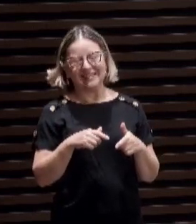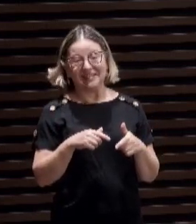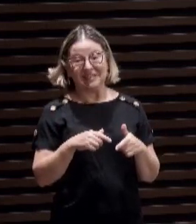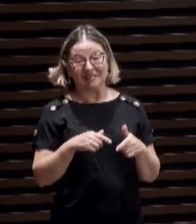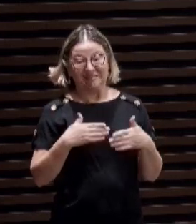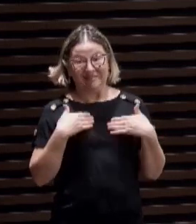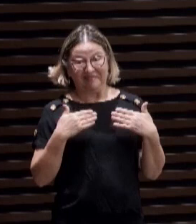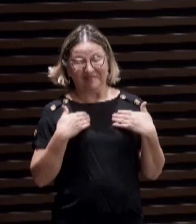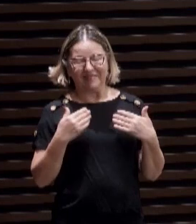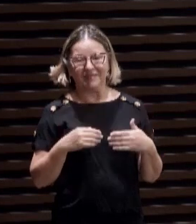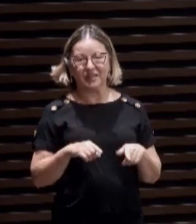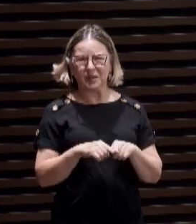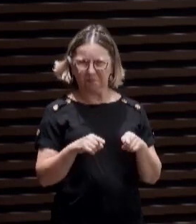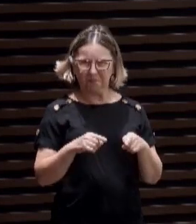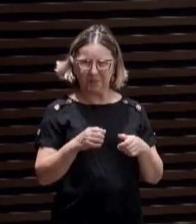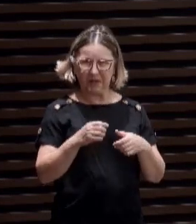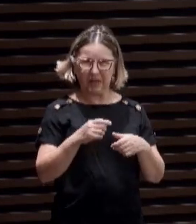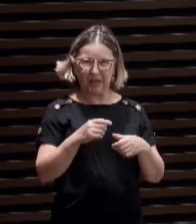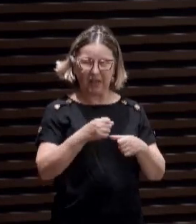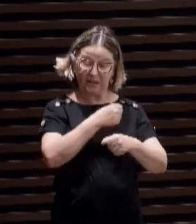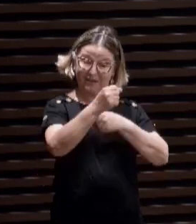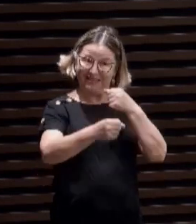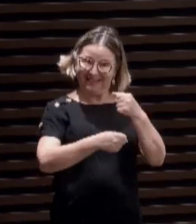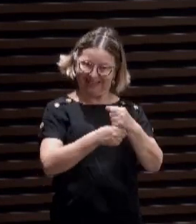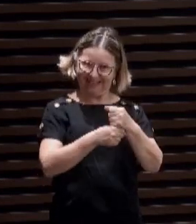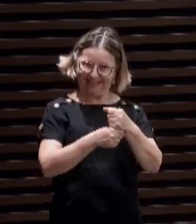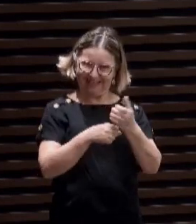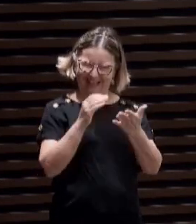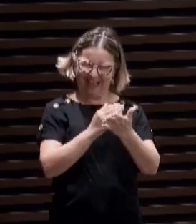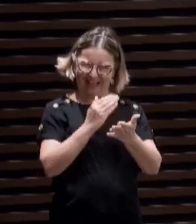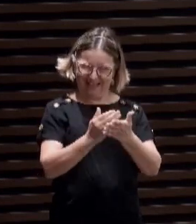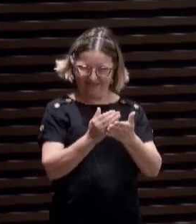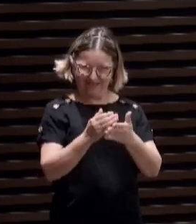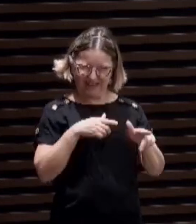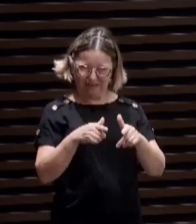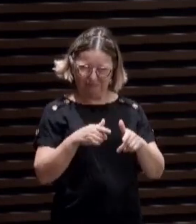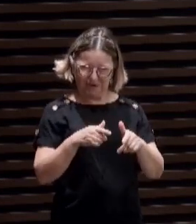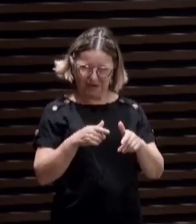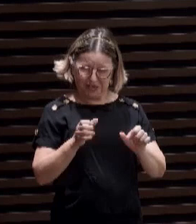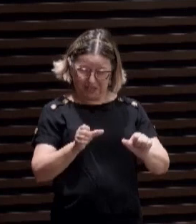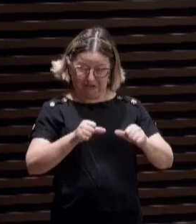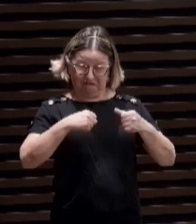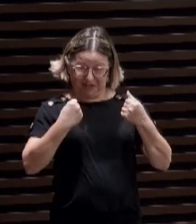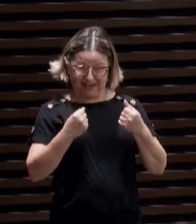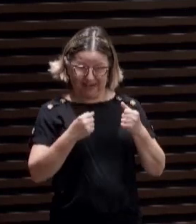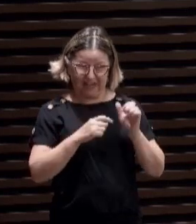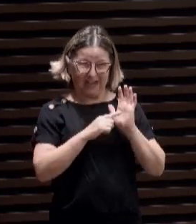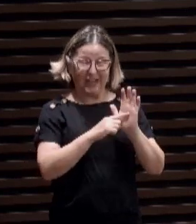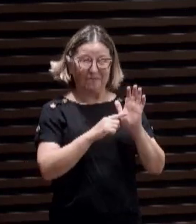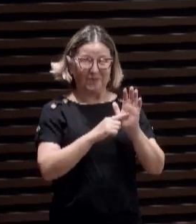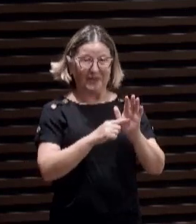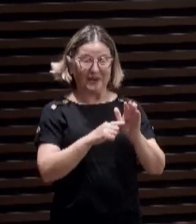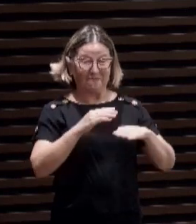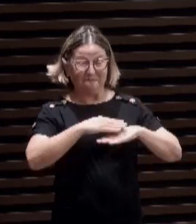alguns se esforçaram mais ainda e mostraram muito serviço e bajulação ao seu